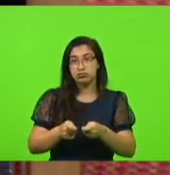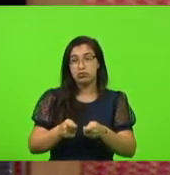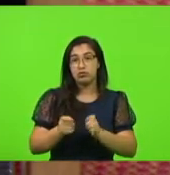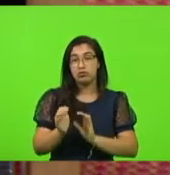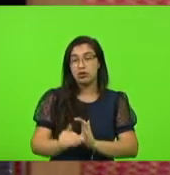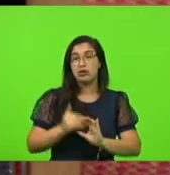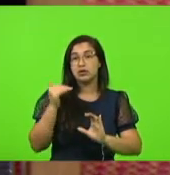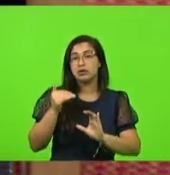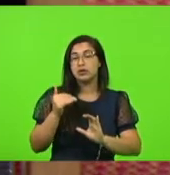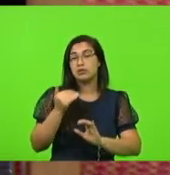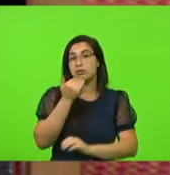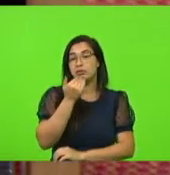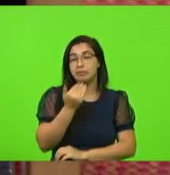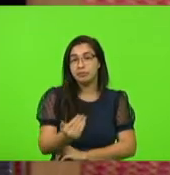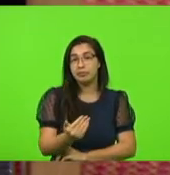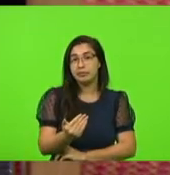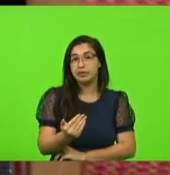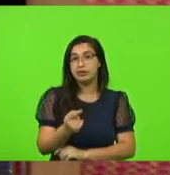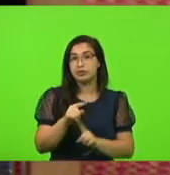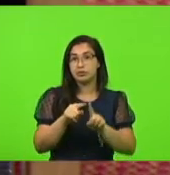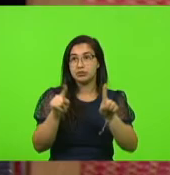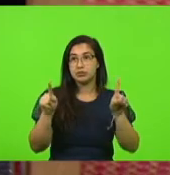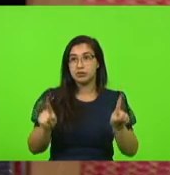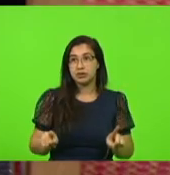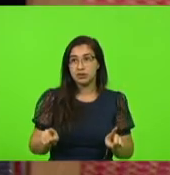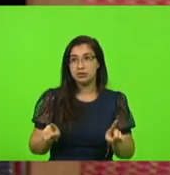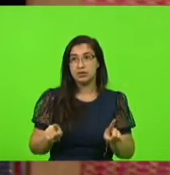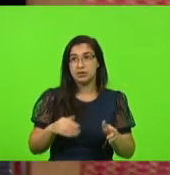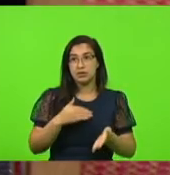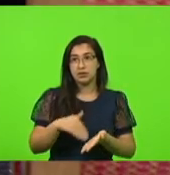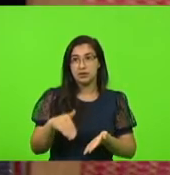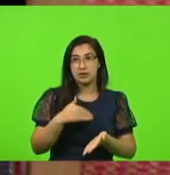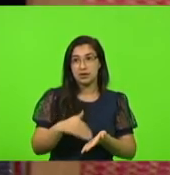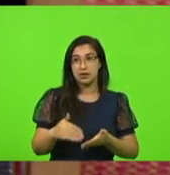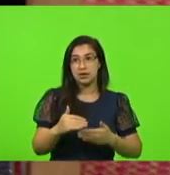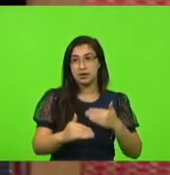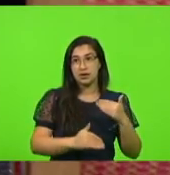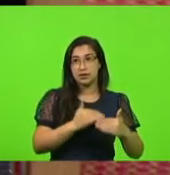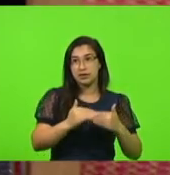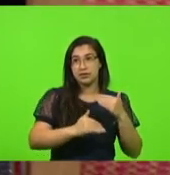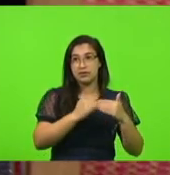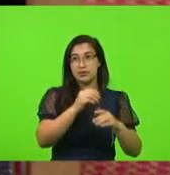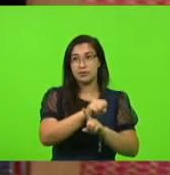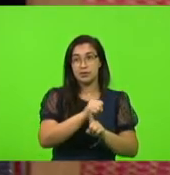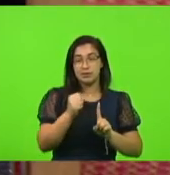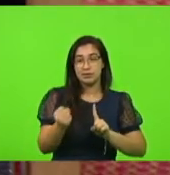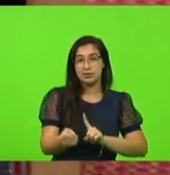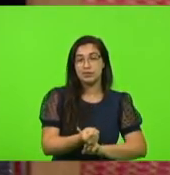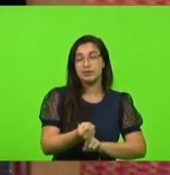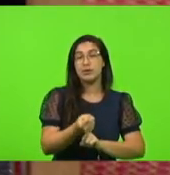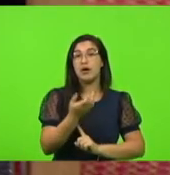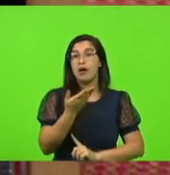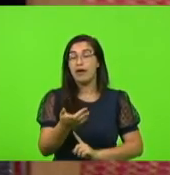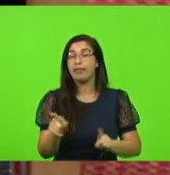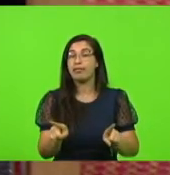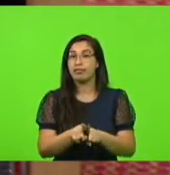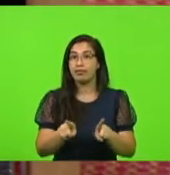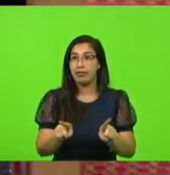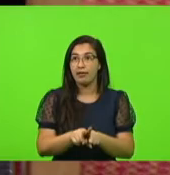o pleito dos servidores da Secretaria de Desenvolvimento Social, que também